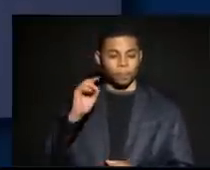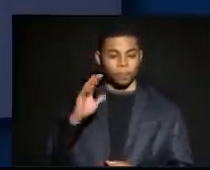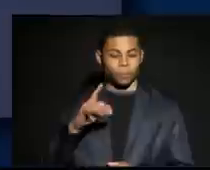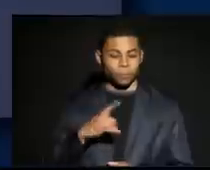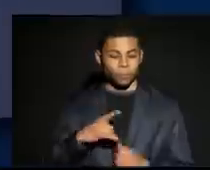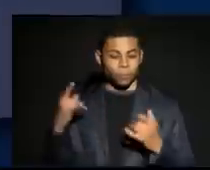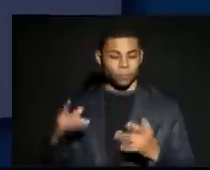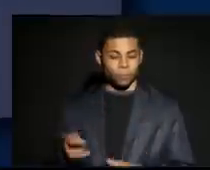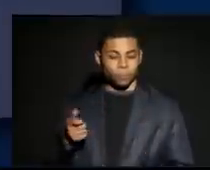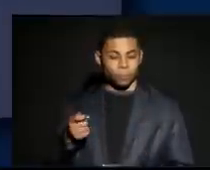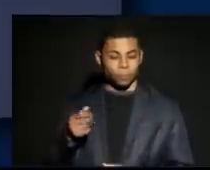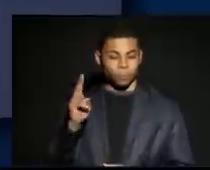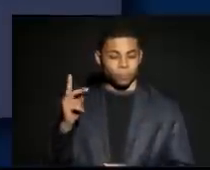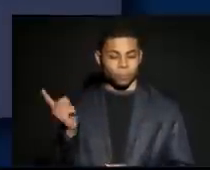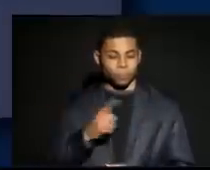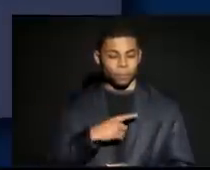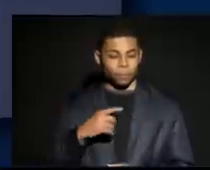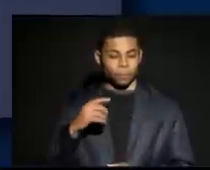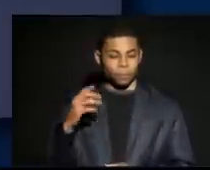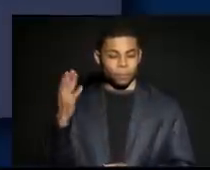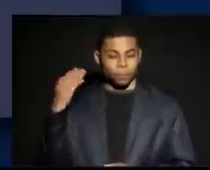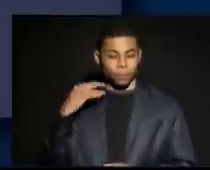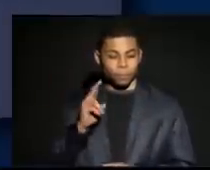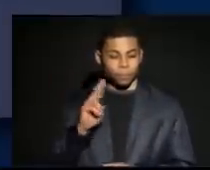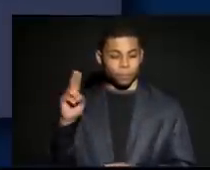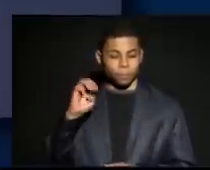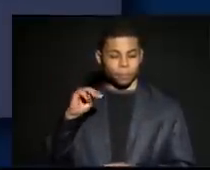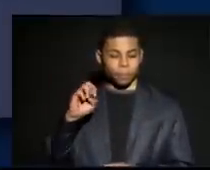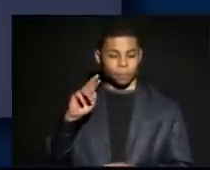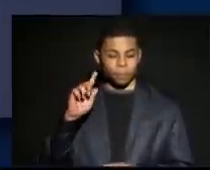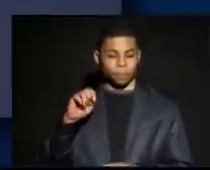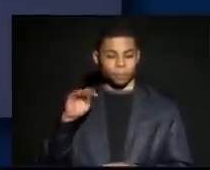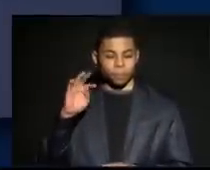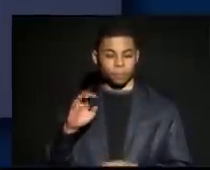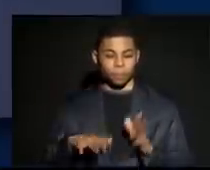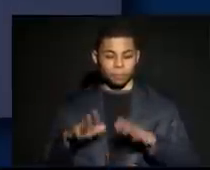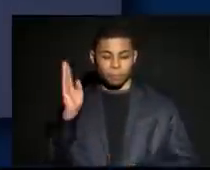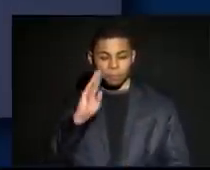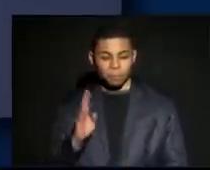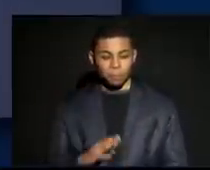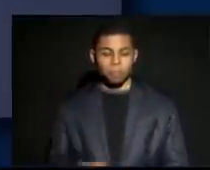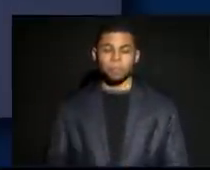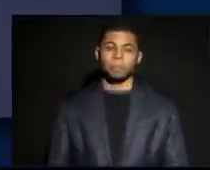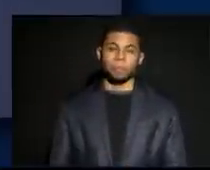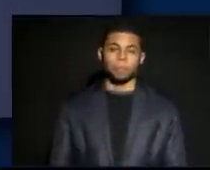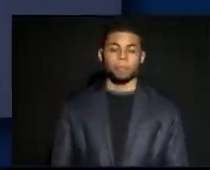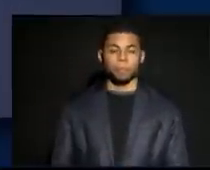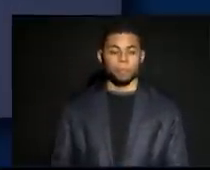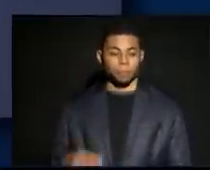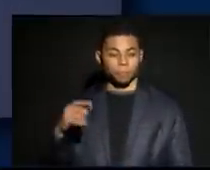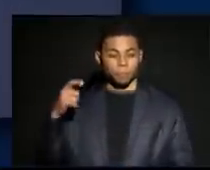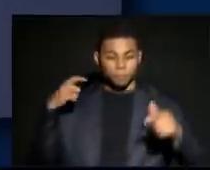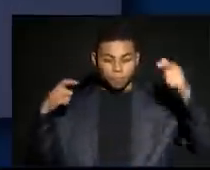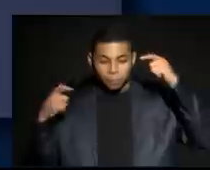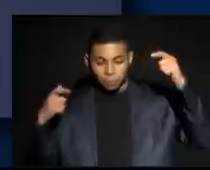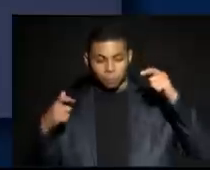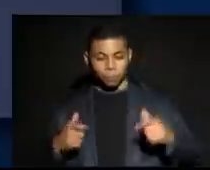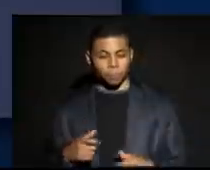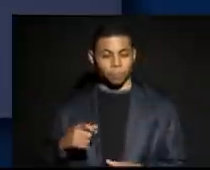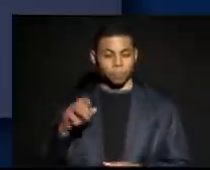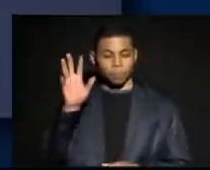sobra muito pouco daquilo que a gente classicamente chamou de emergente Talvez o Brasil a Índia o México